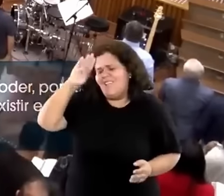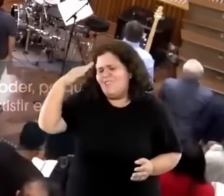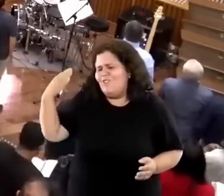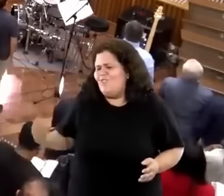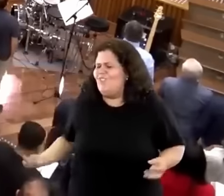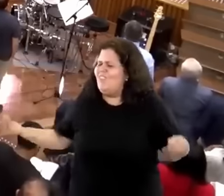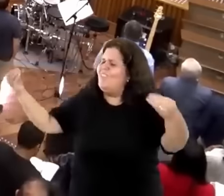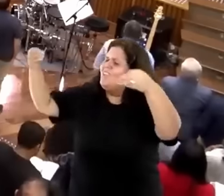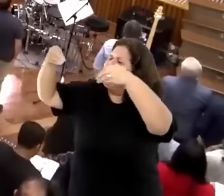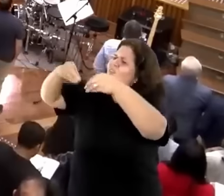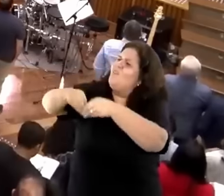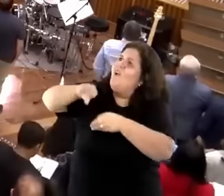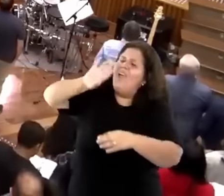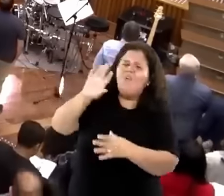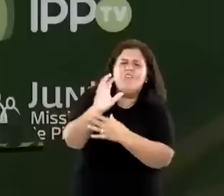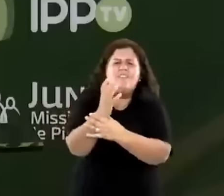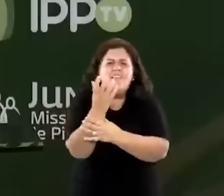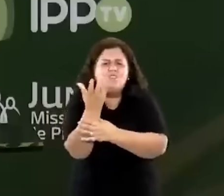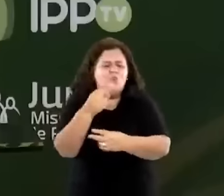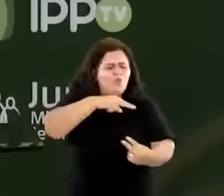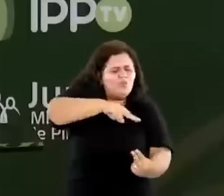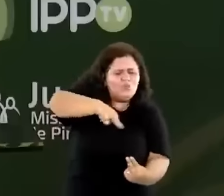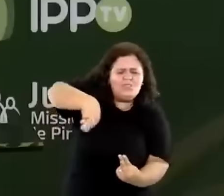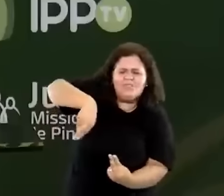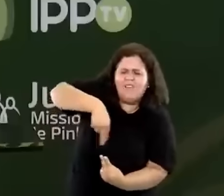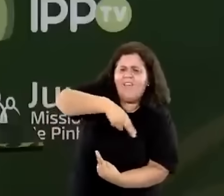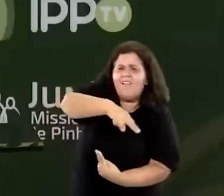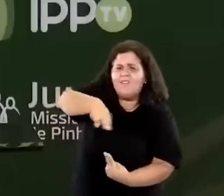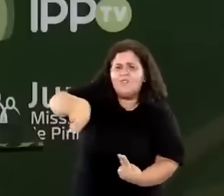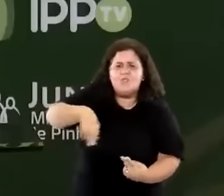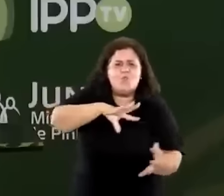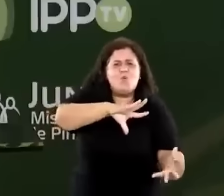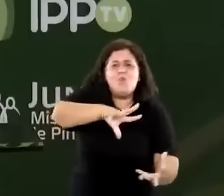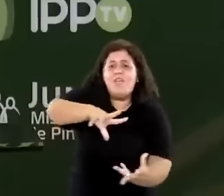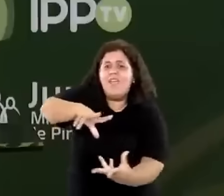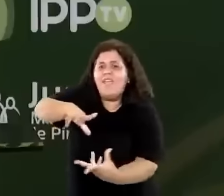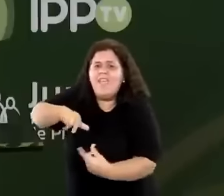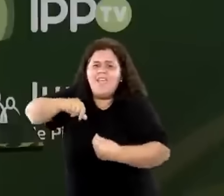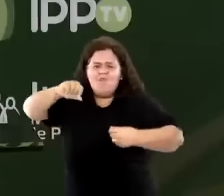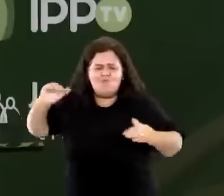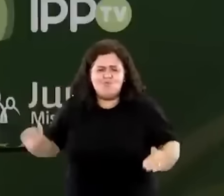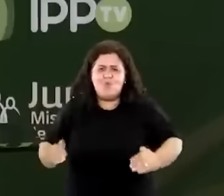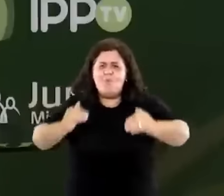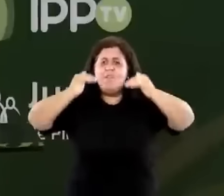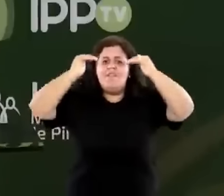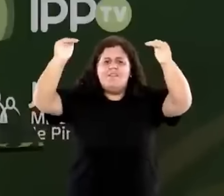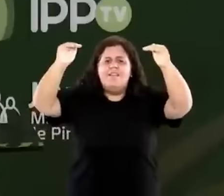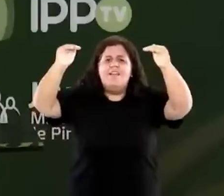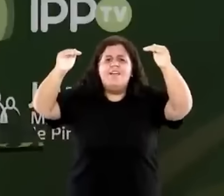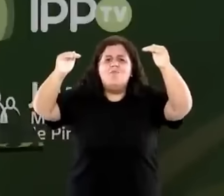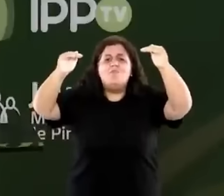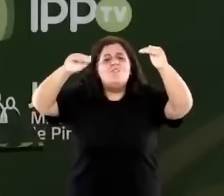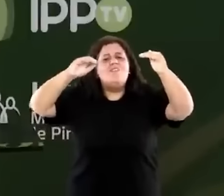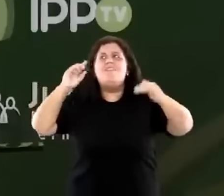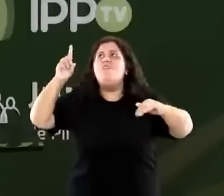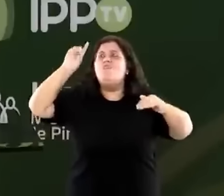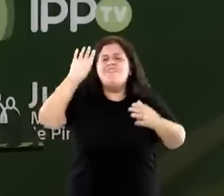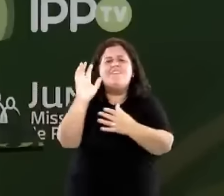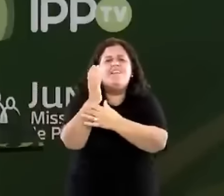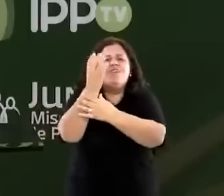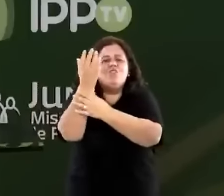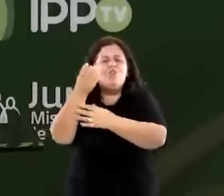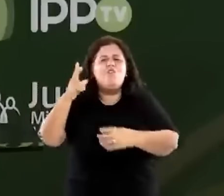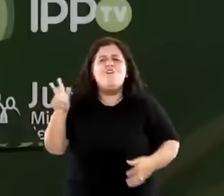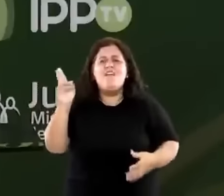adoramos é o criador do universo aquele a quem adoramos é o soberano e o criador vai pegar a história e